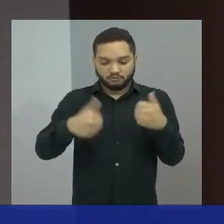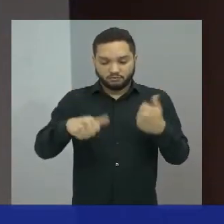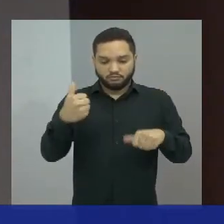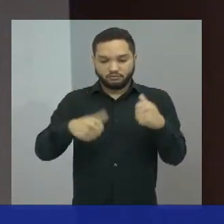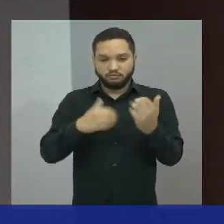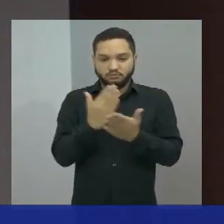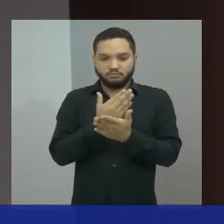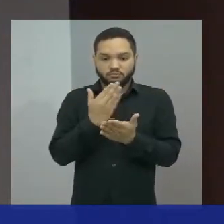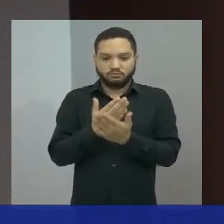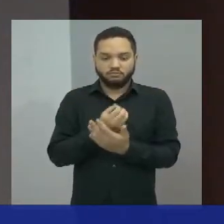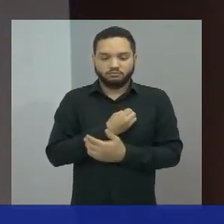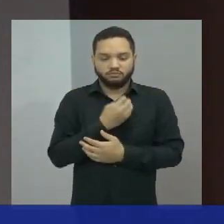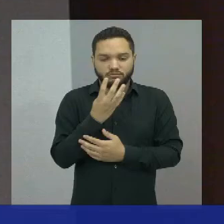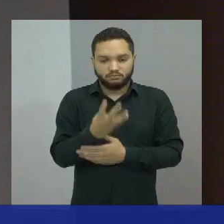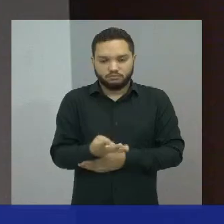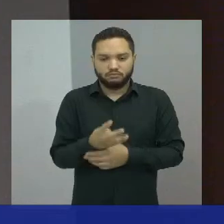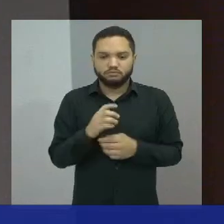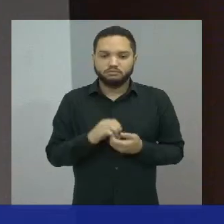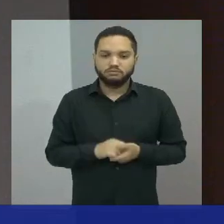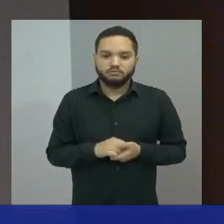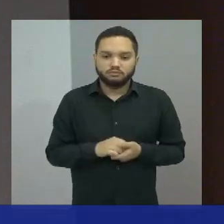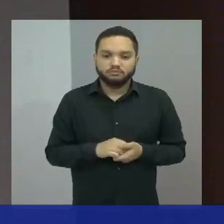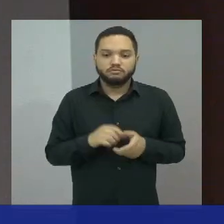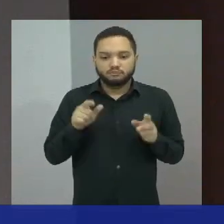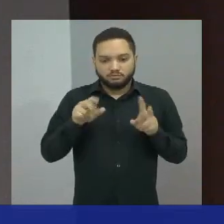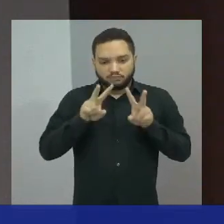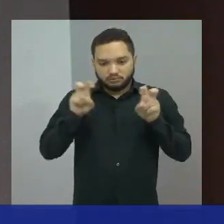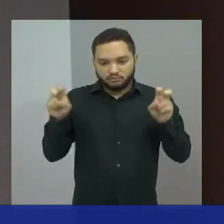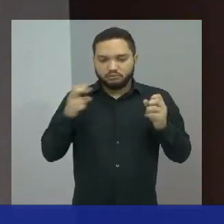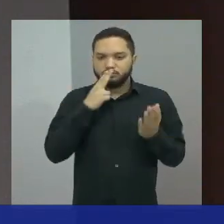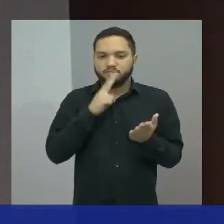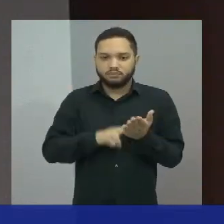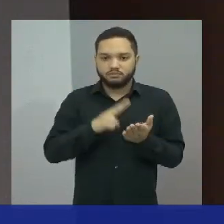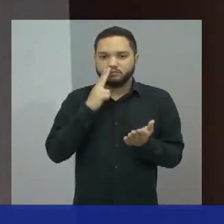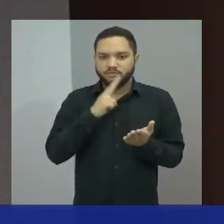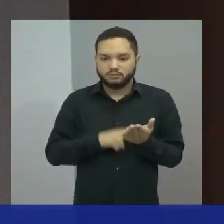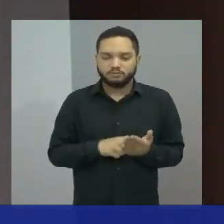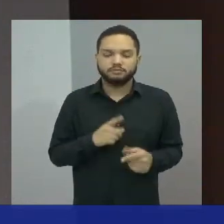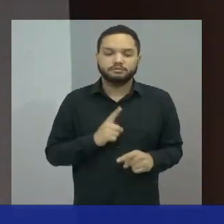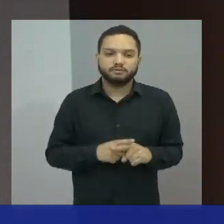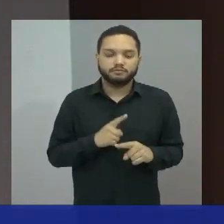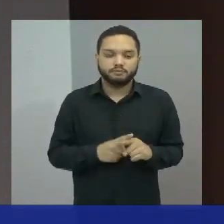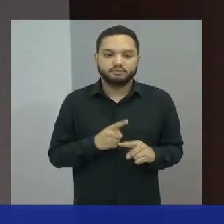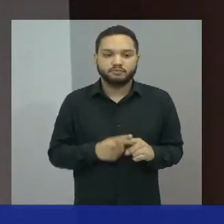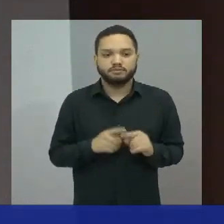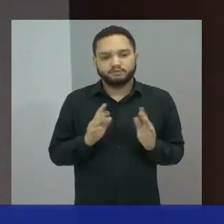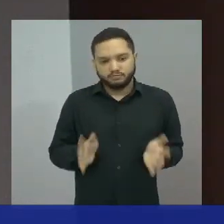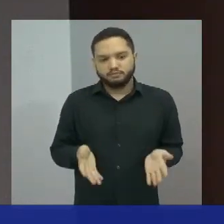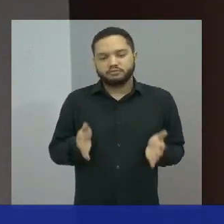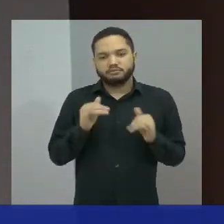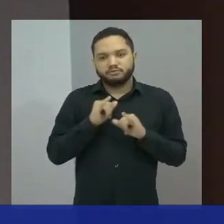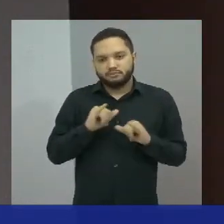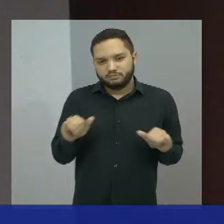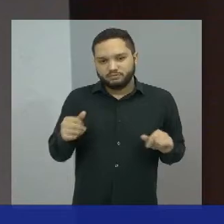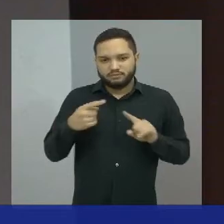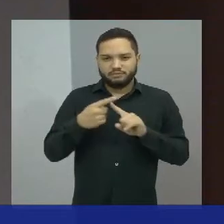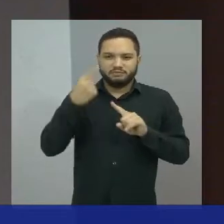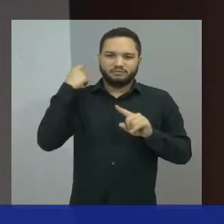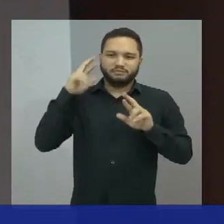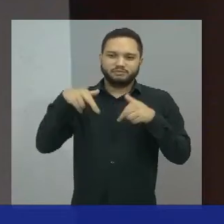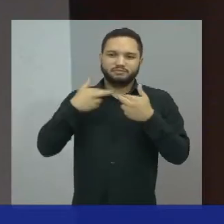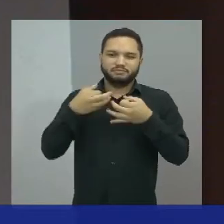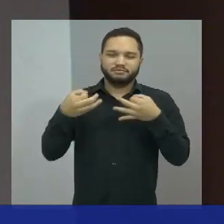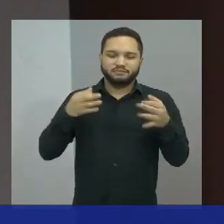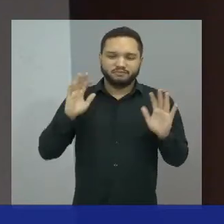próprio livro 4, que é esse que trata das infrações. Por quê? Porque, como eu disse na audiência passada, o